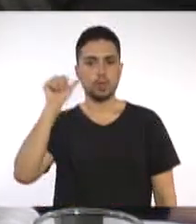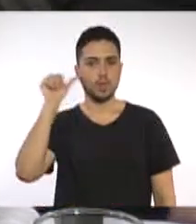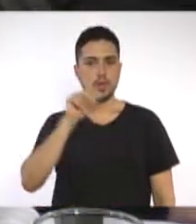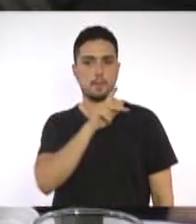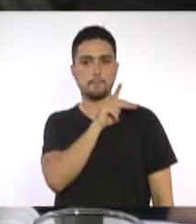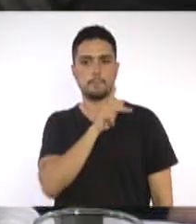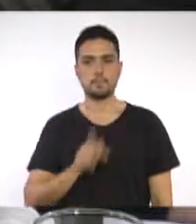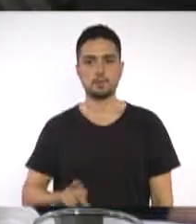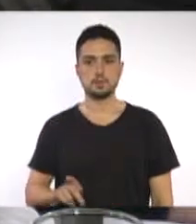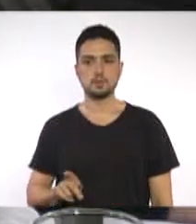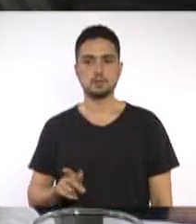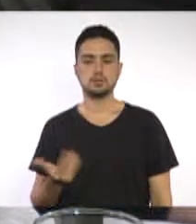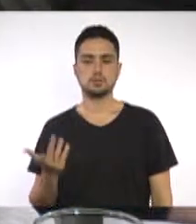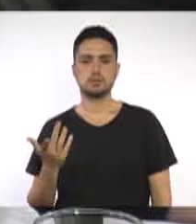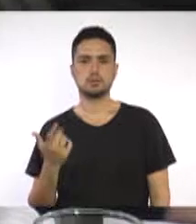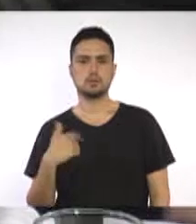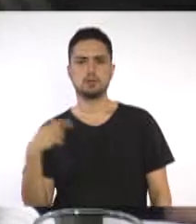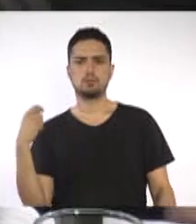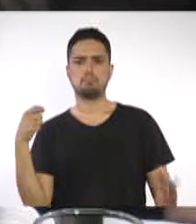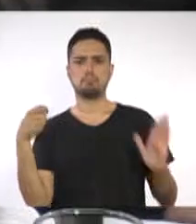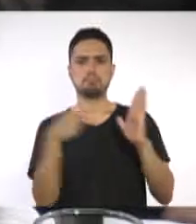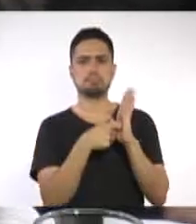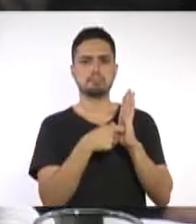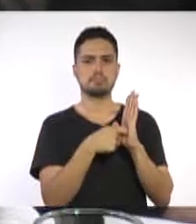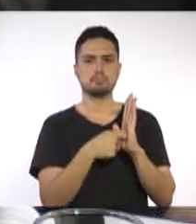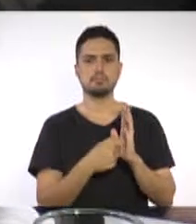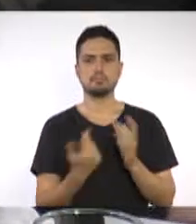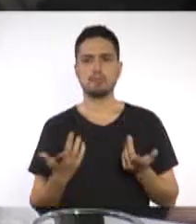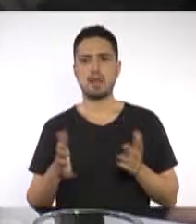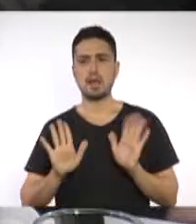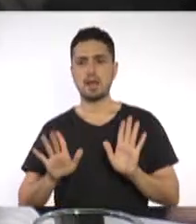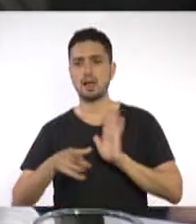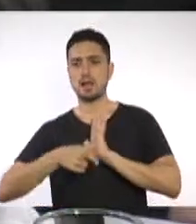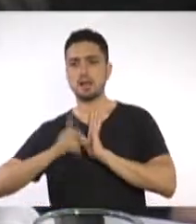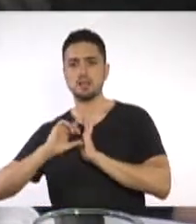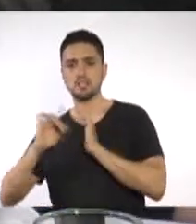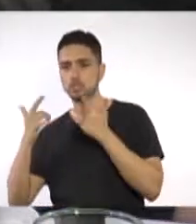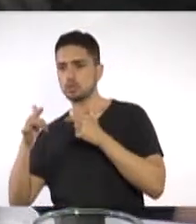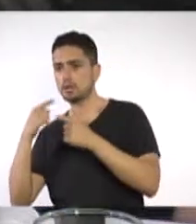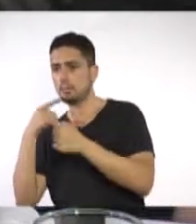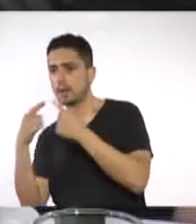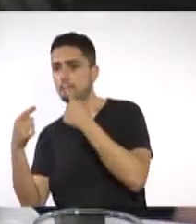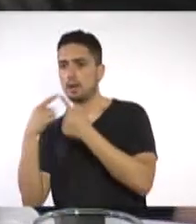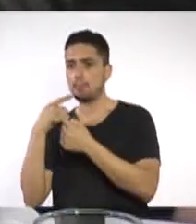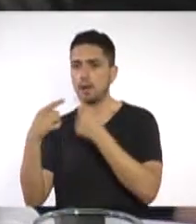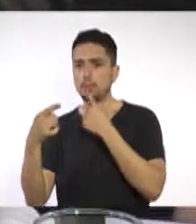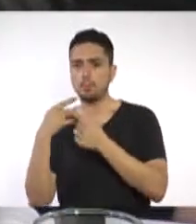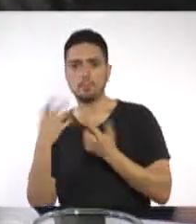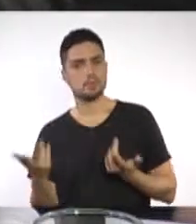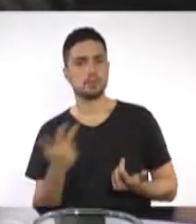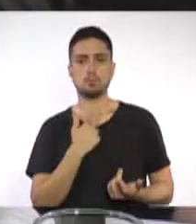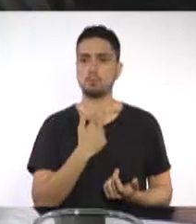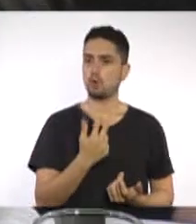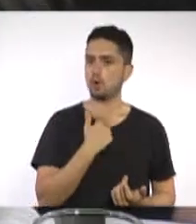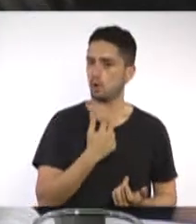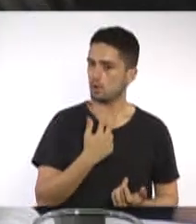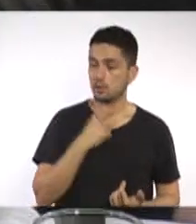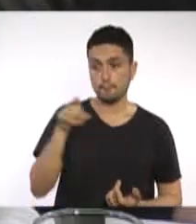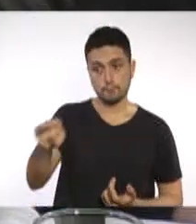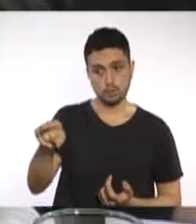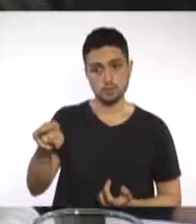fez uma interposição sem deliberar com o colegiado em nome da comissão. Vossa Excelência não fez isso, pelo